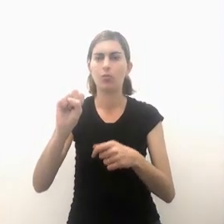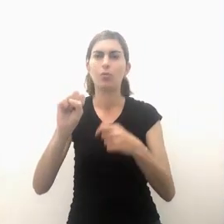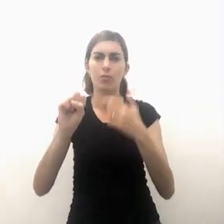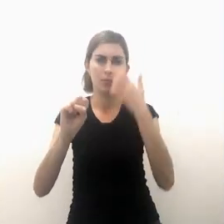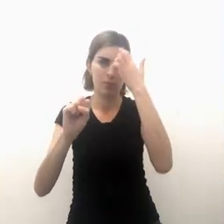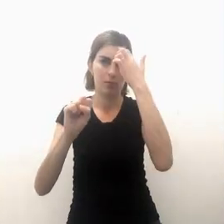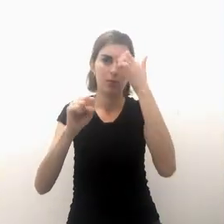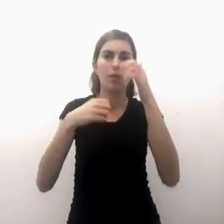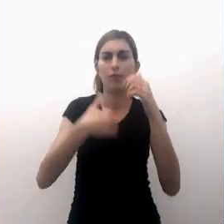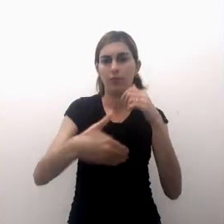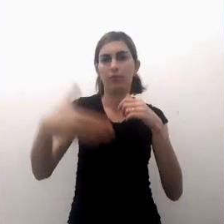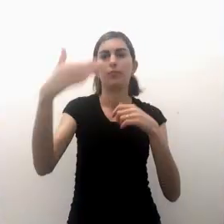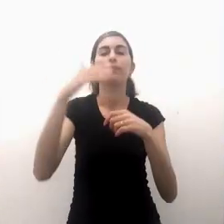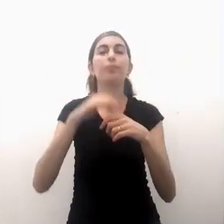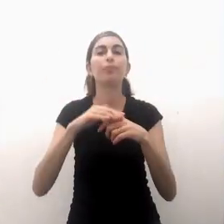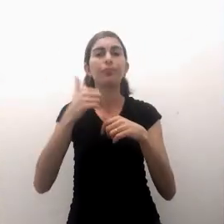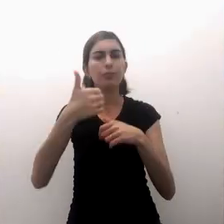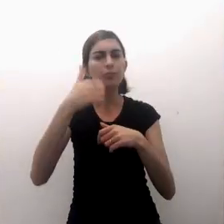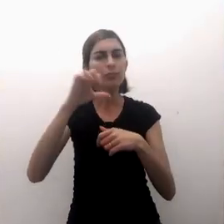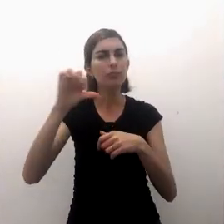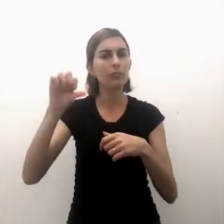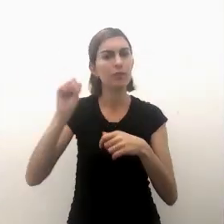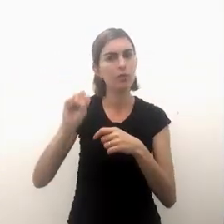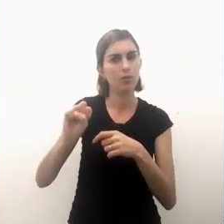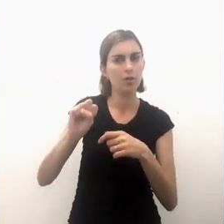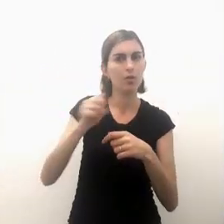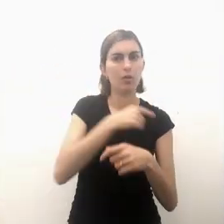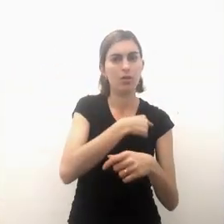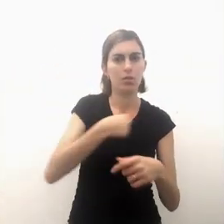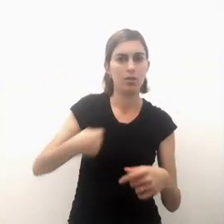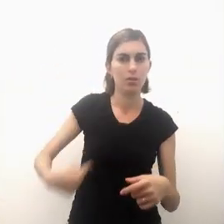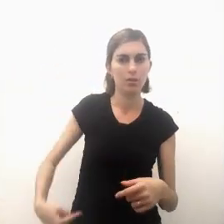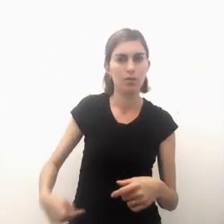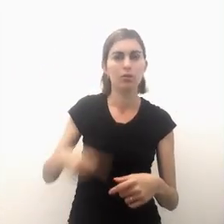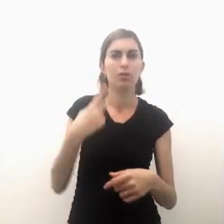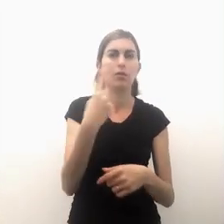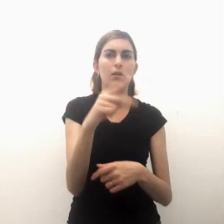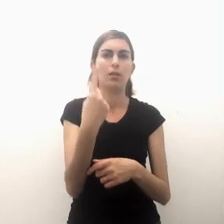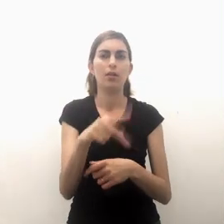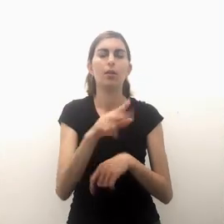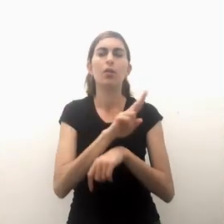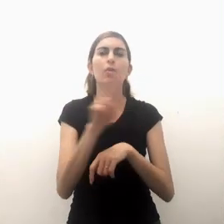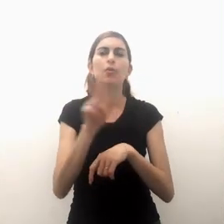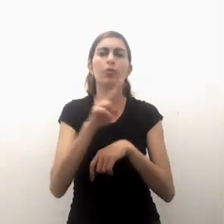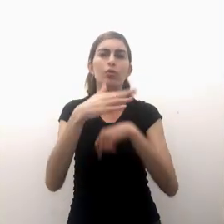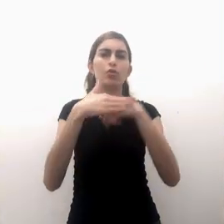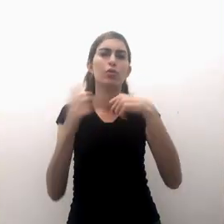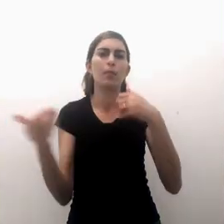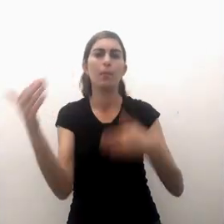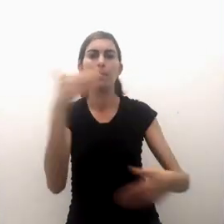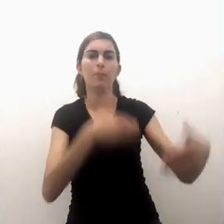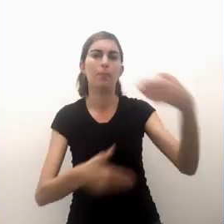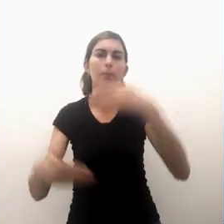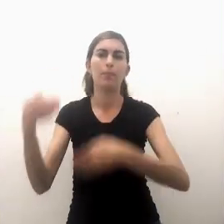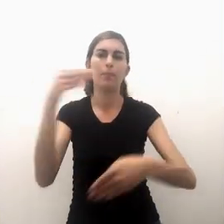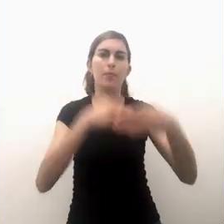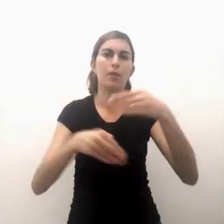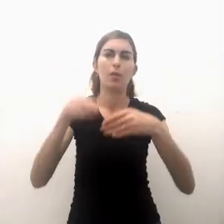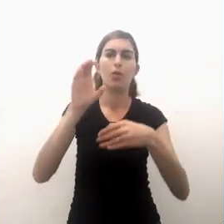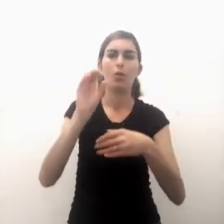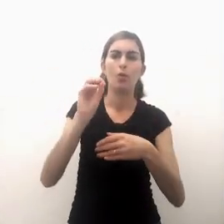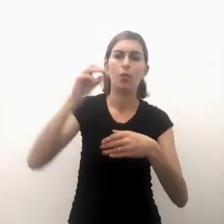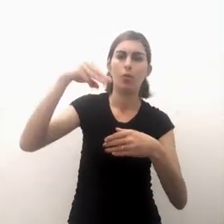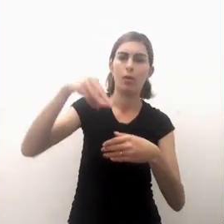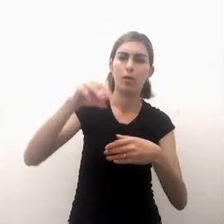essa crise foi um pouco à frente, mas em 1998 a China ela é chamada para participar da